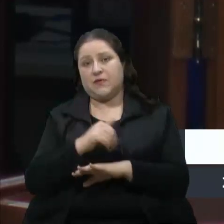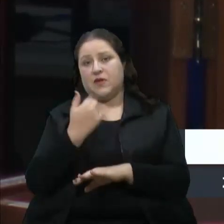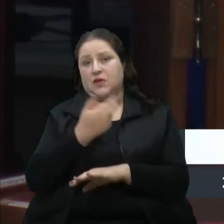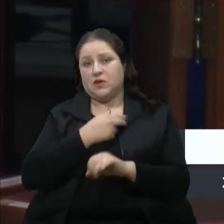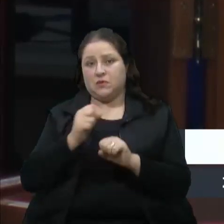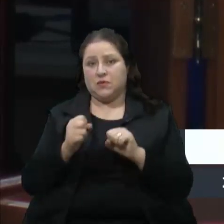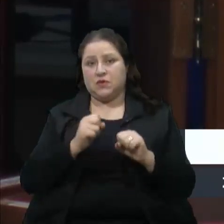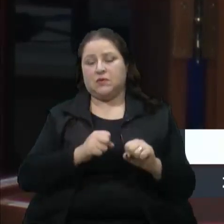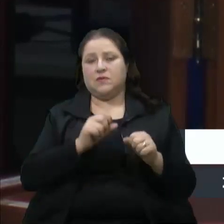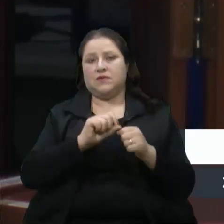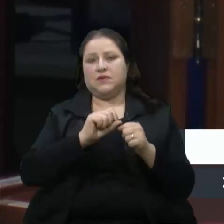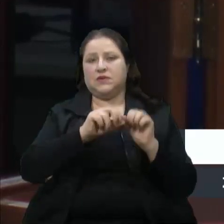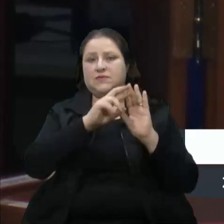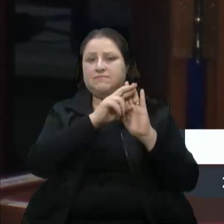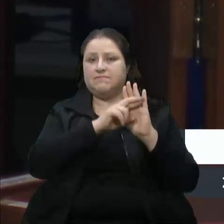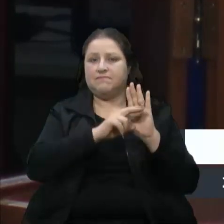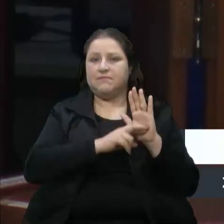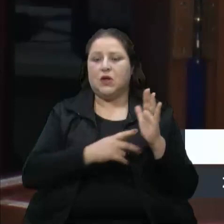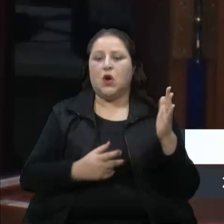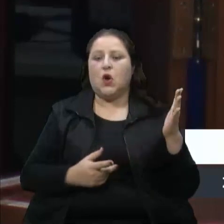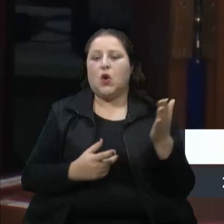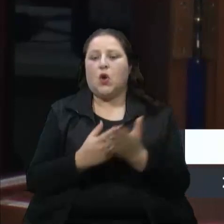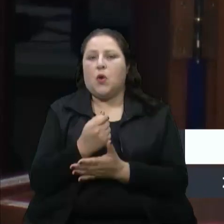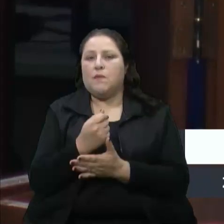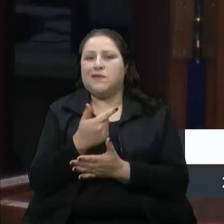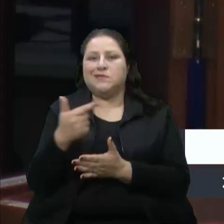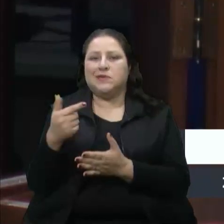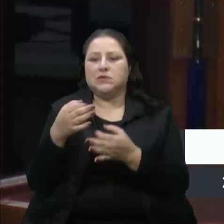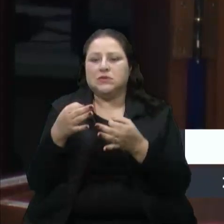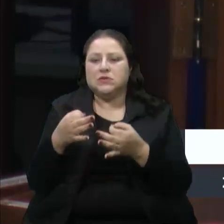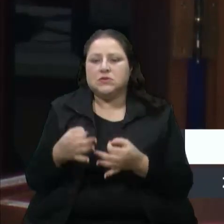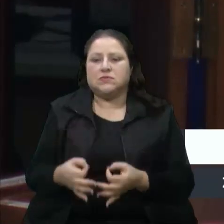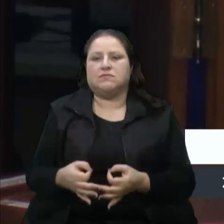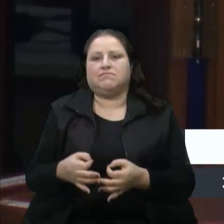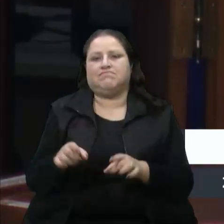possamos regrar essa compra ilegal desses furtos